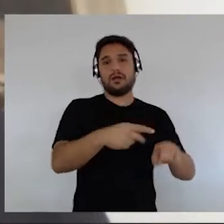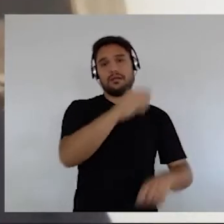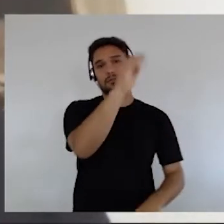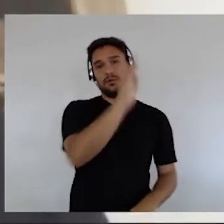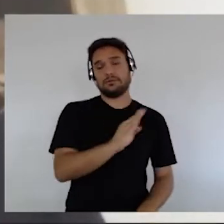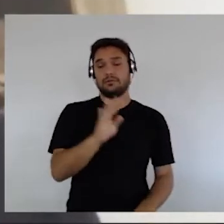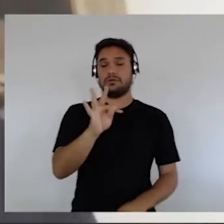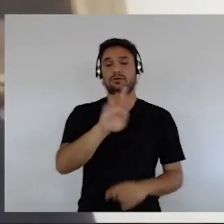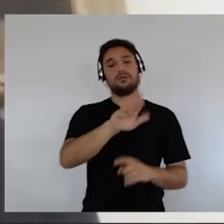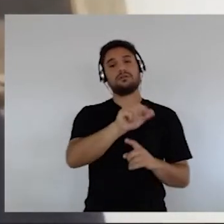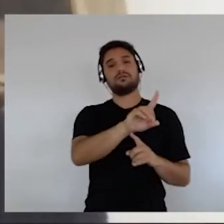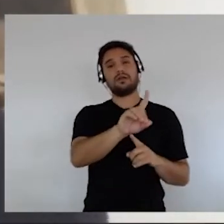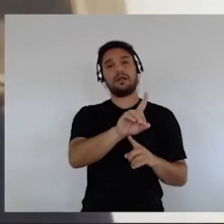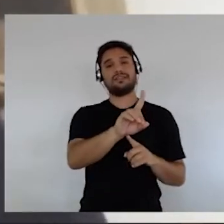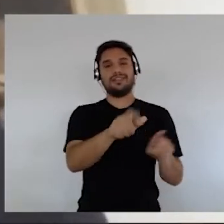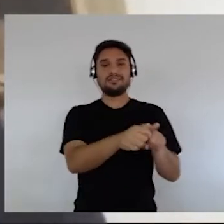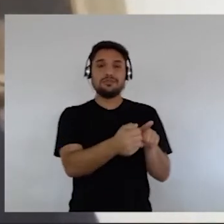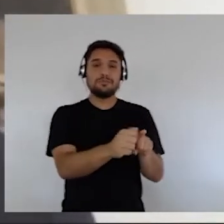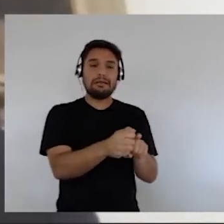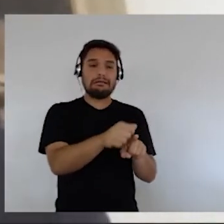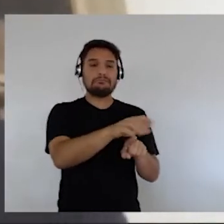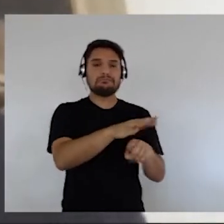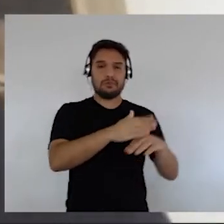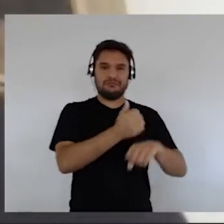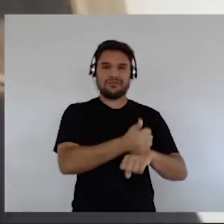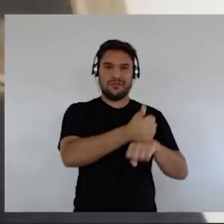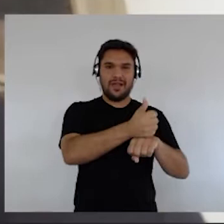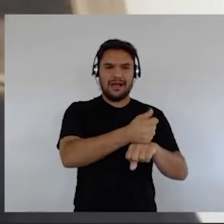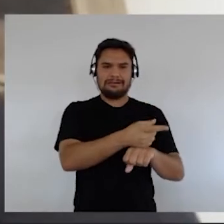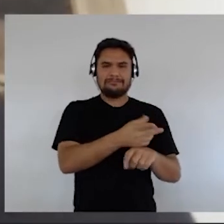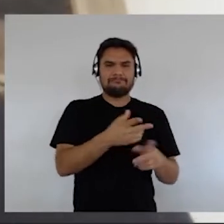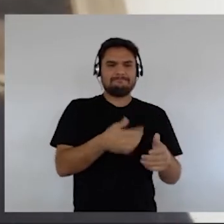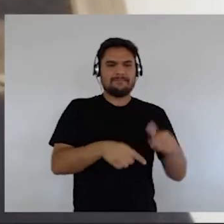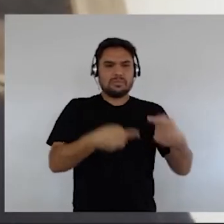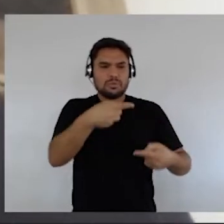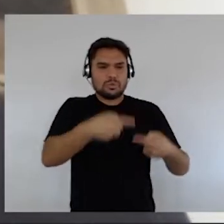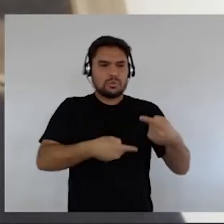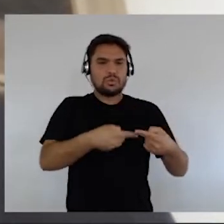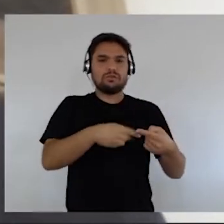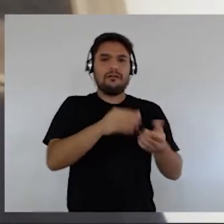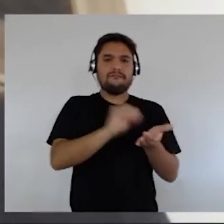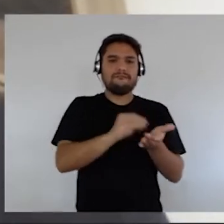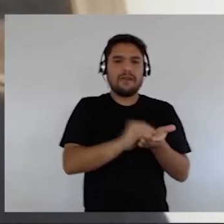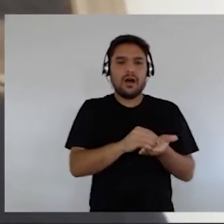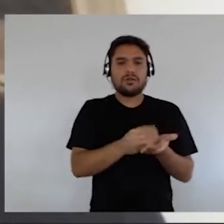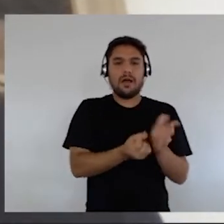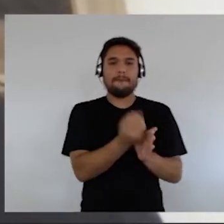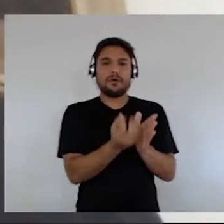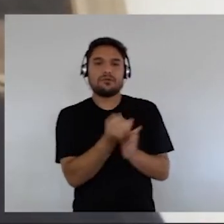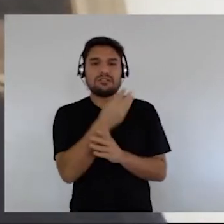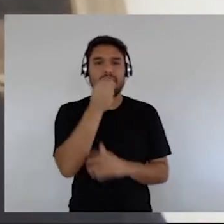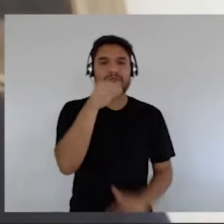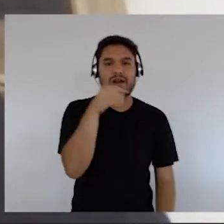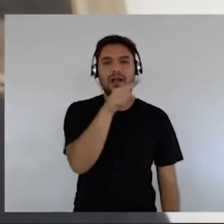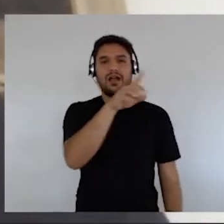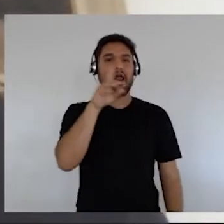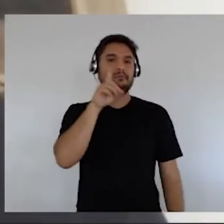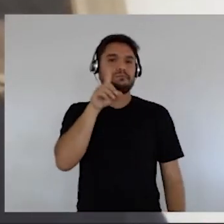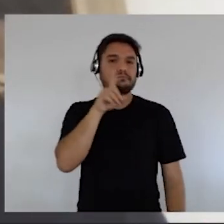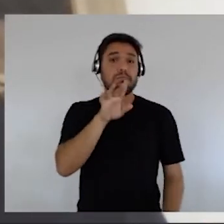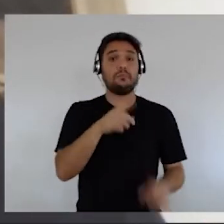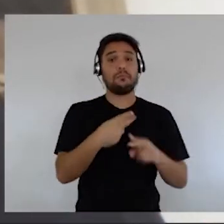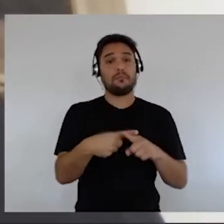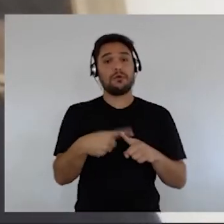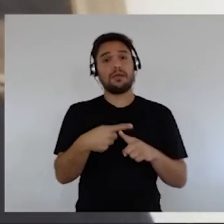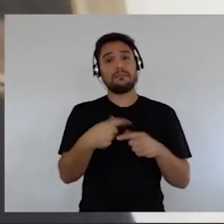de milho continuam a debater o argumento da baixa do aumento de produção norte-americana versus o argumento